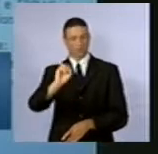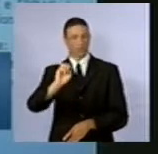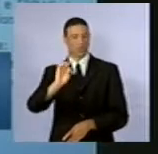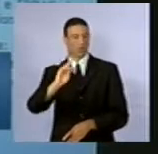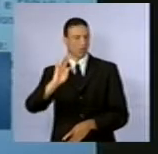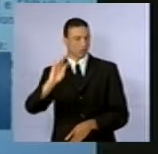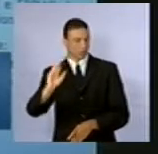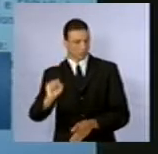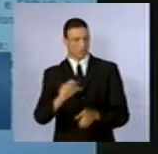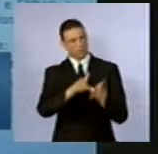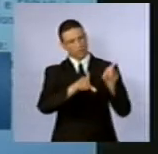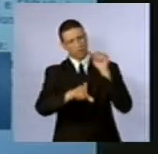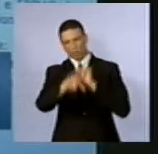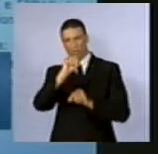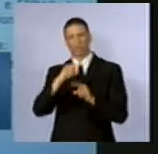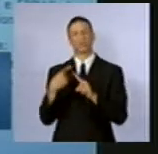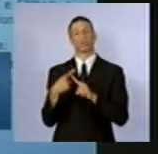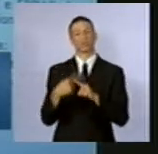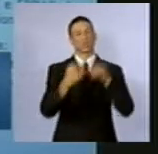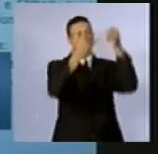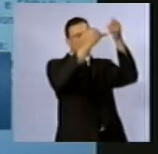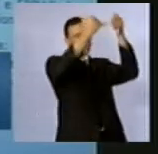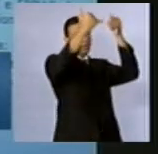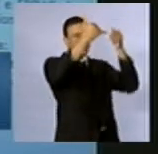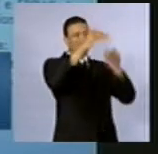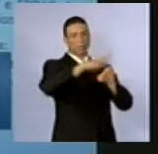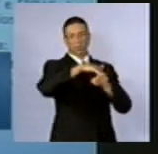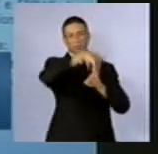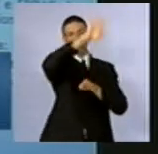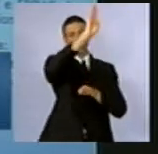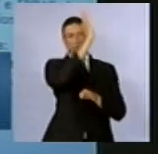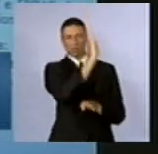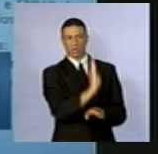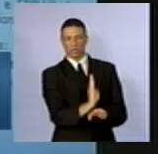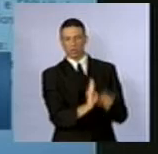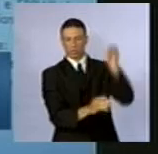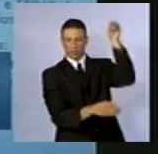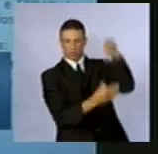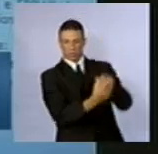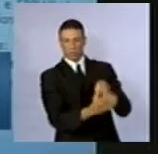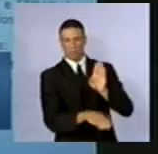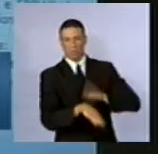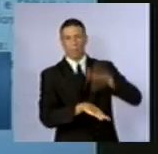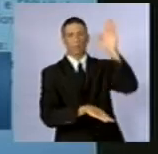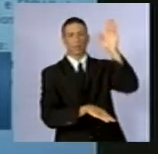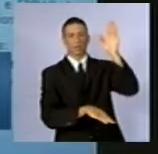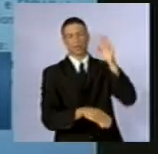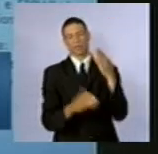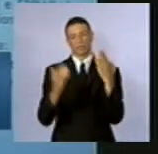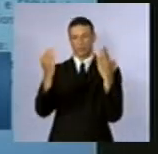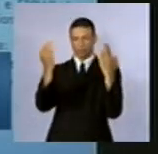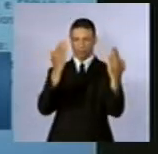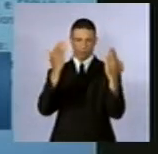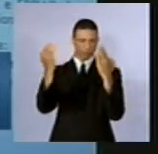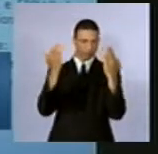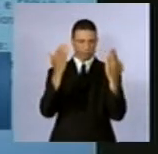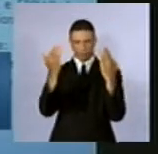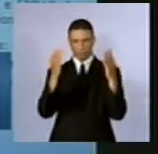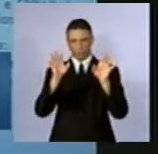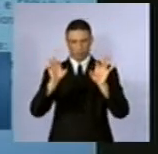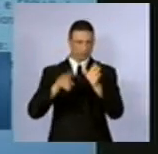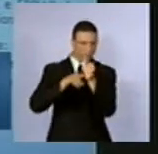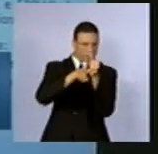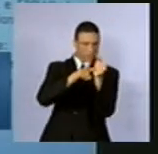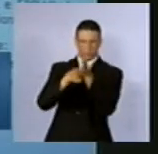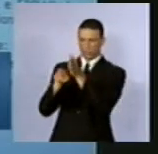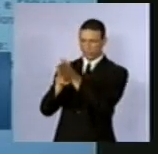representam a grande maioria das linhas de transmissão no Brasil. E eu coloquei ali embaixo os parâmetros de influência, até para entender os resultados. O